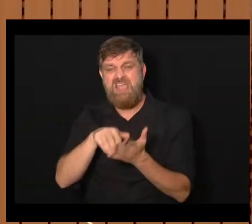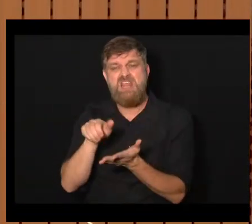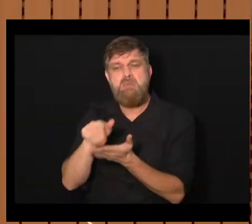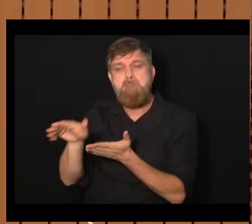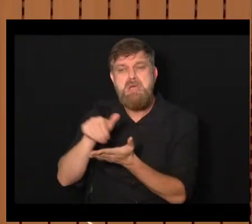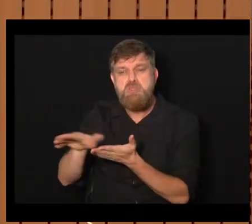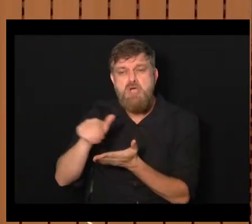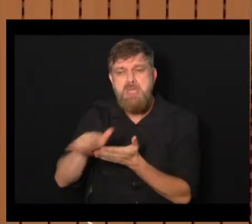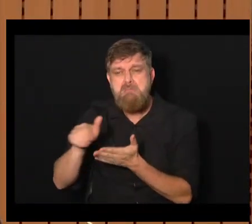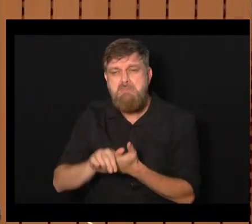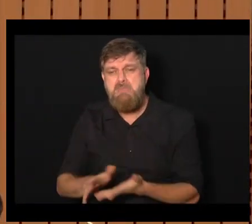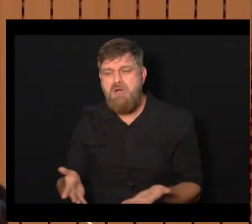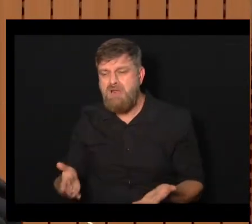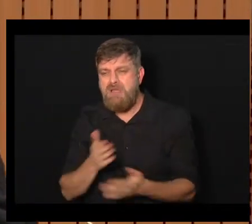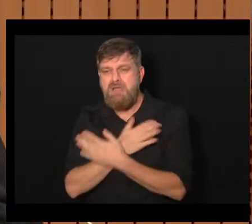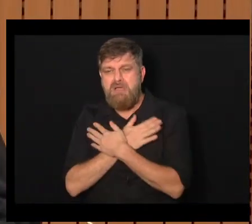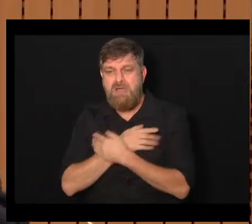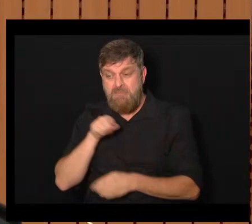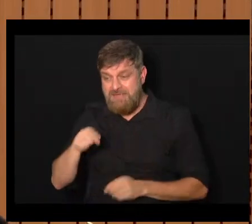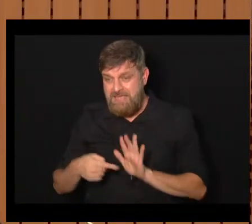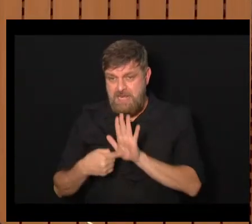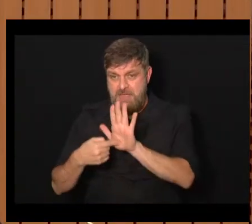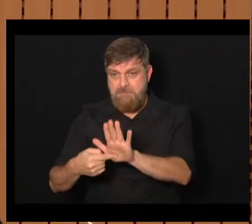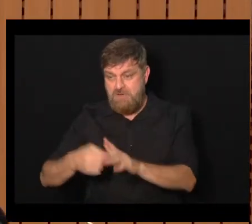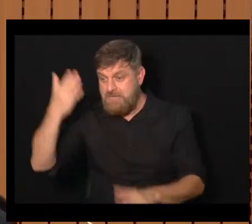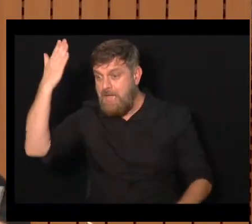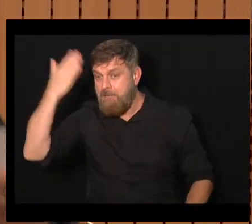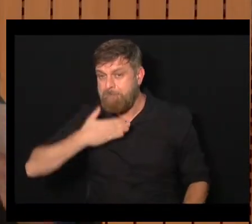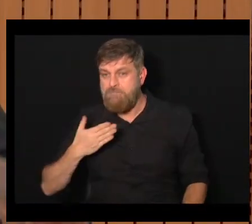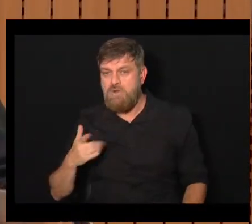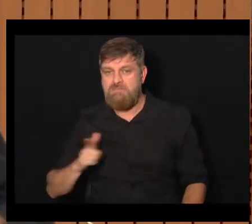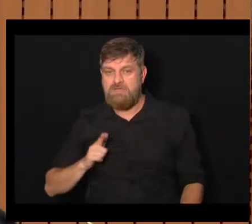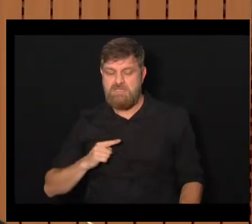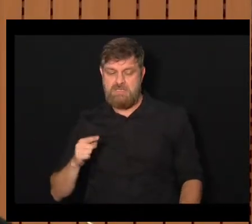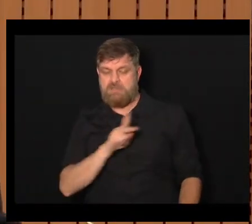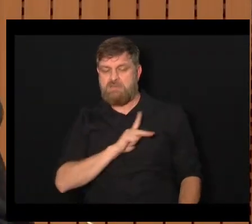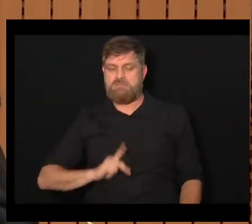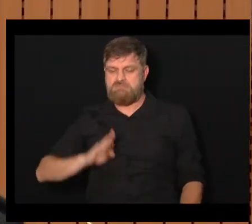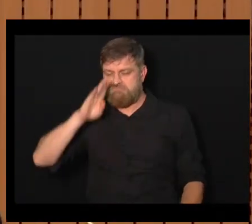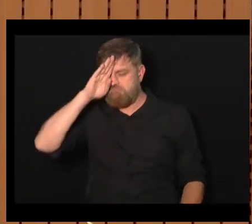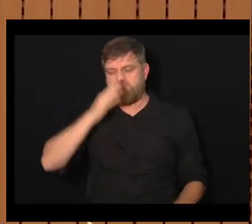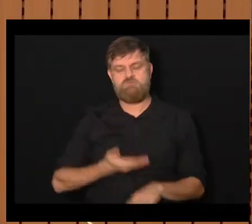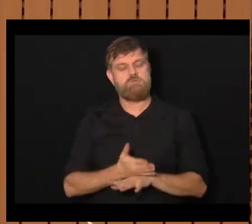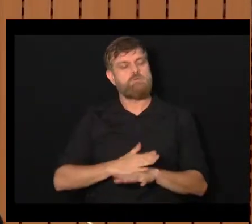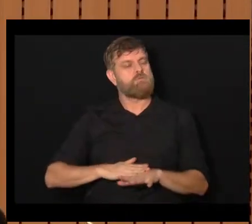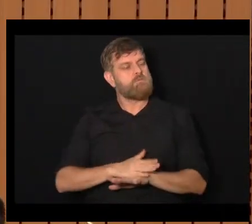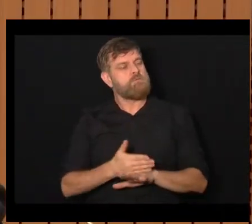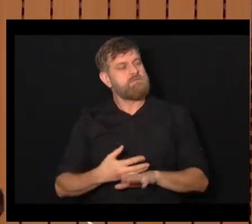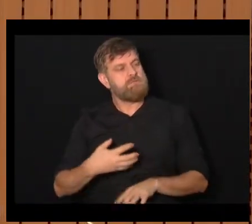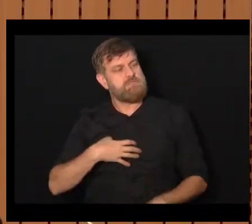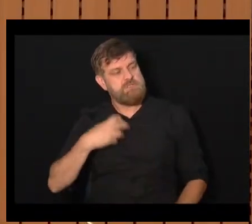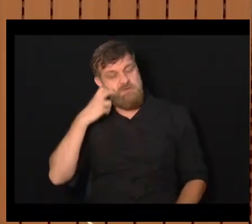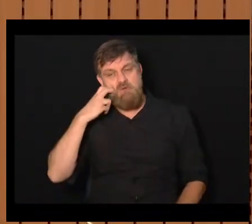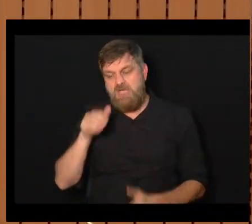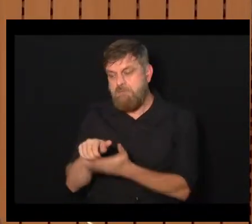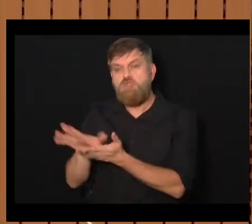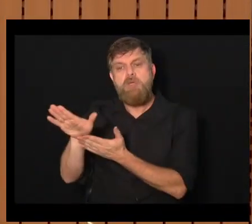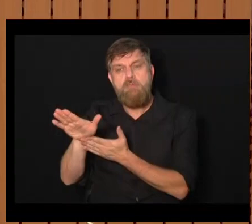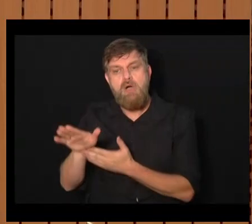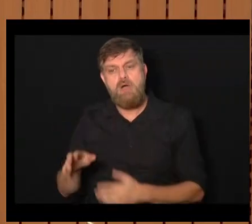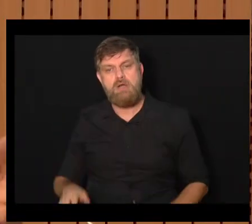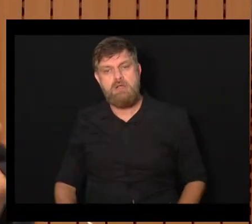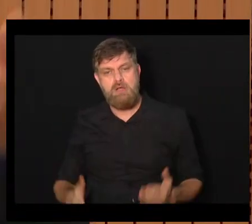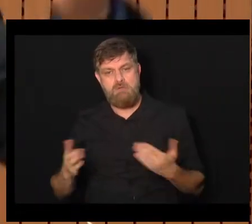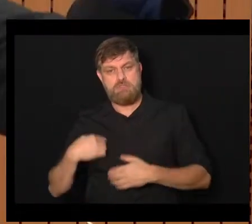de instituições, justamente porque eles apresentam dados que não são os dados que agradam ao governo. É uma vergonha isso acontecer. E hoje a gente